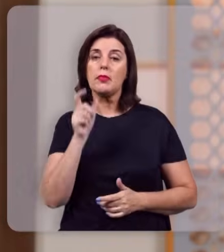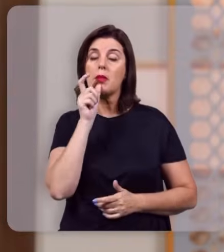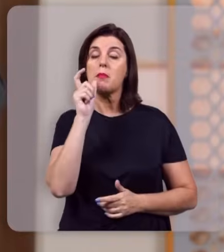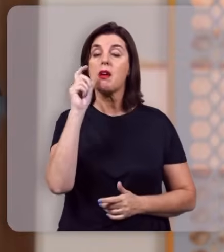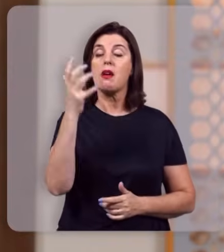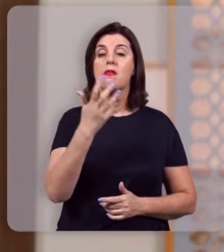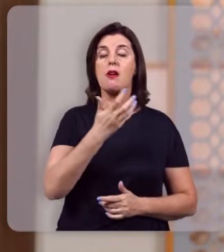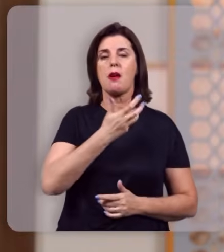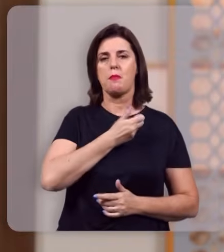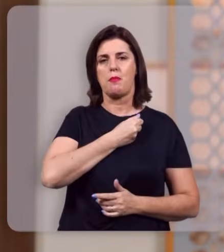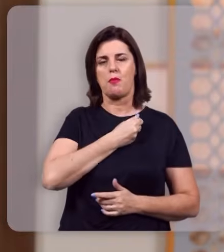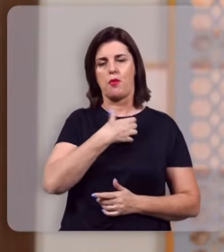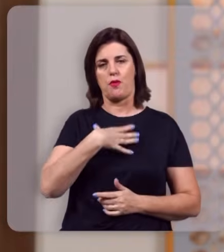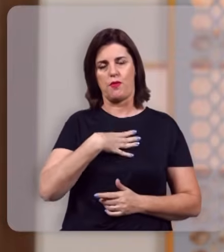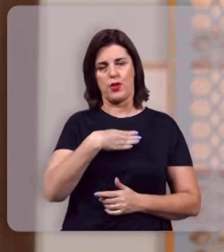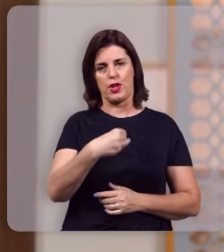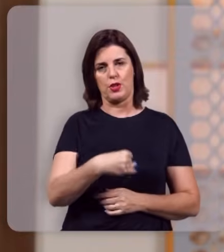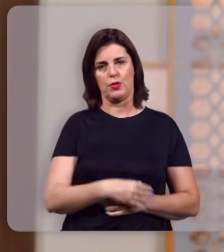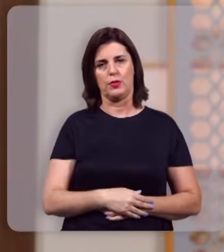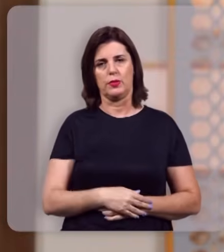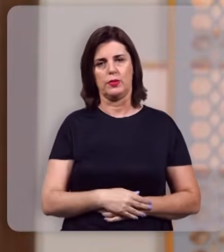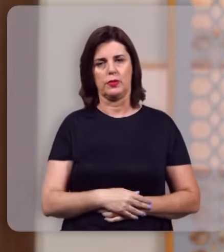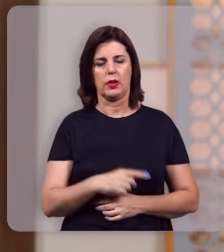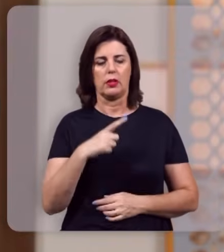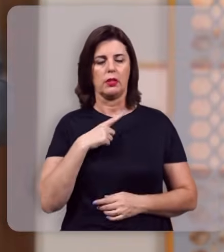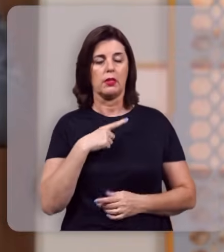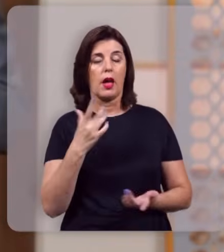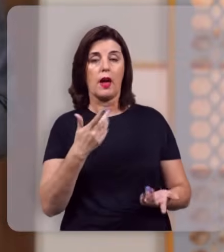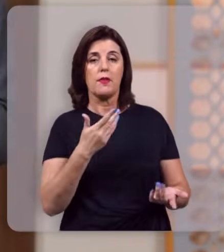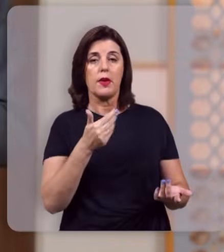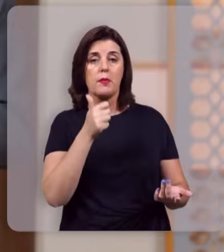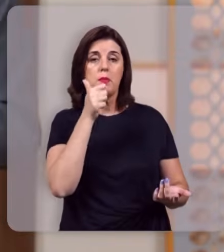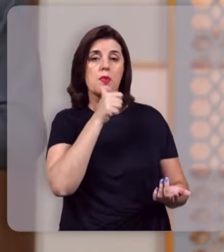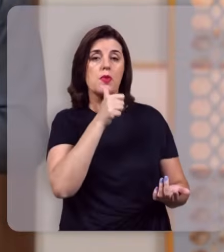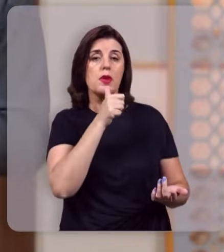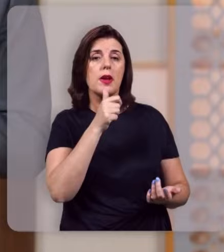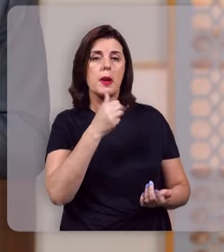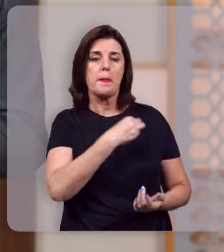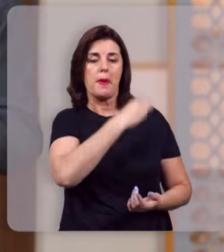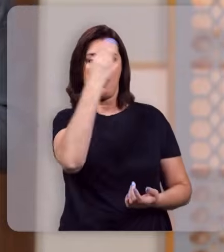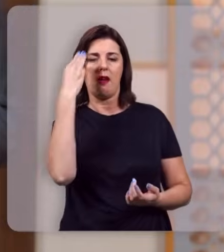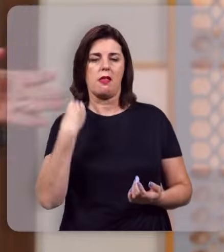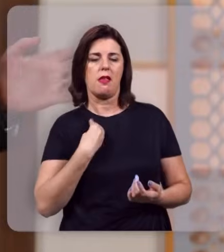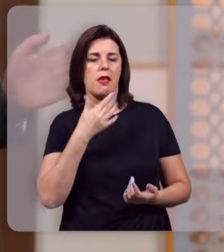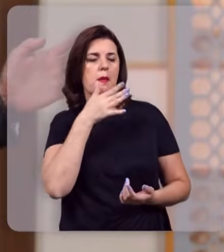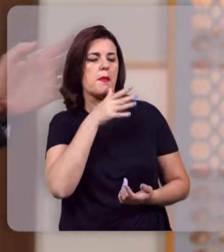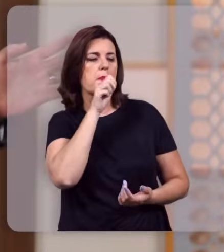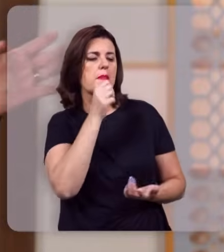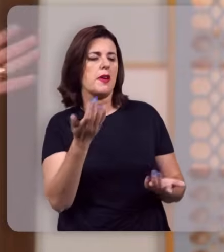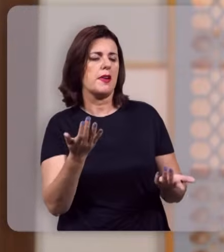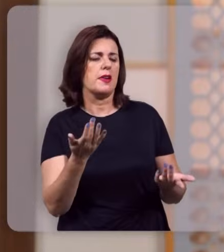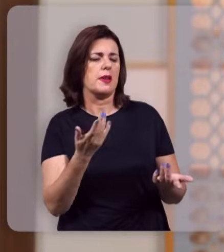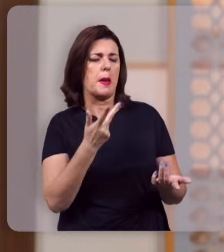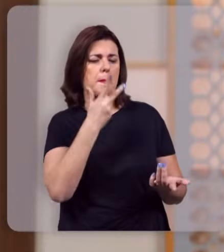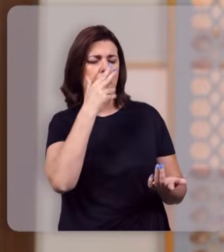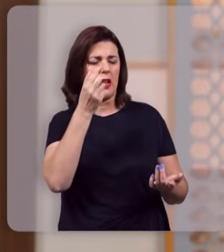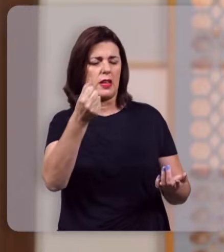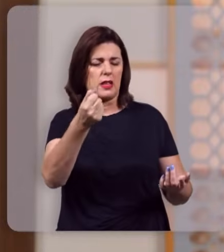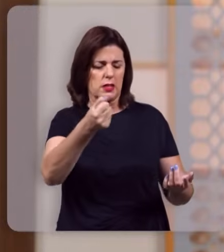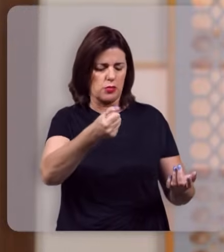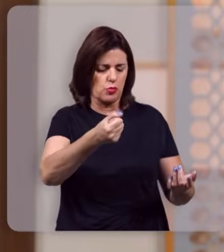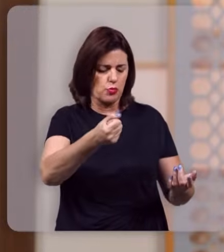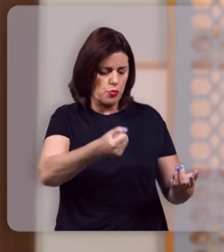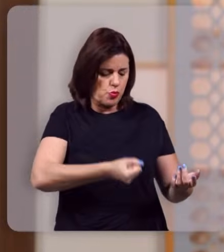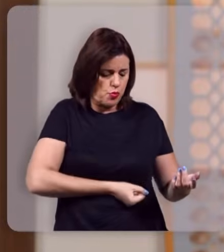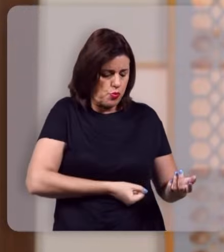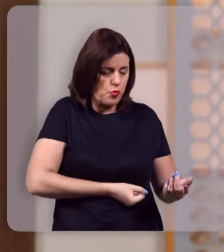do amor filial. Estava ali ao pé da cruz Maria, sua mãe. Uma espada havia traspassado a